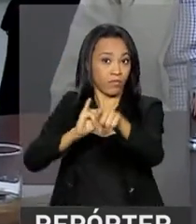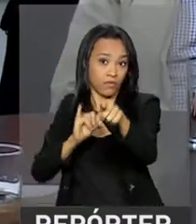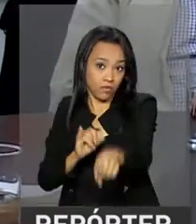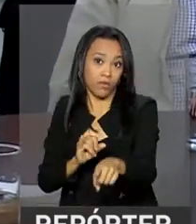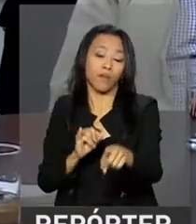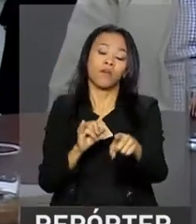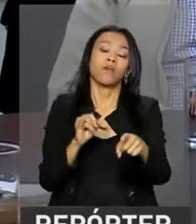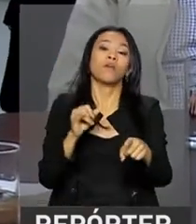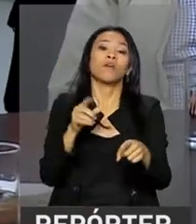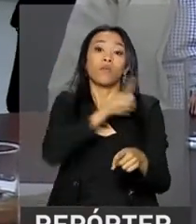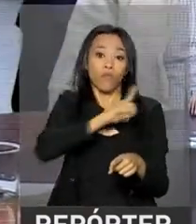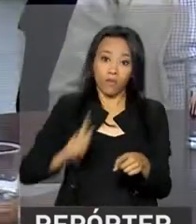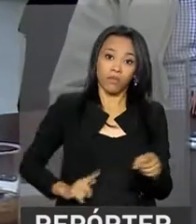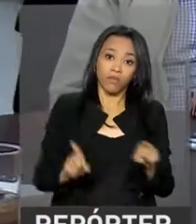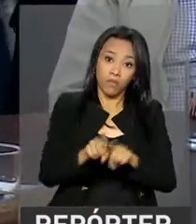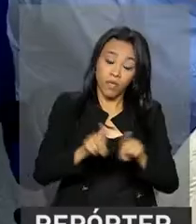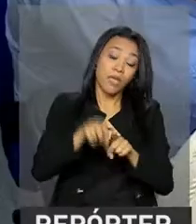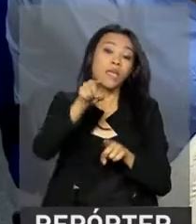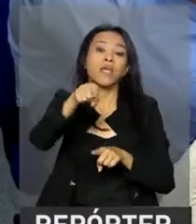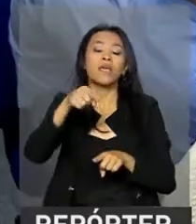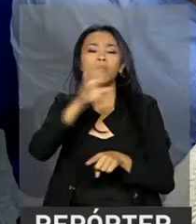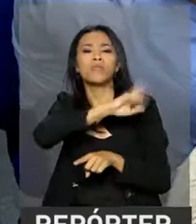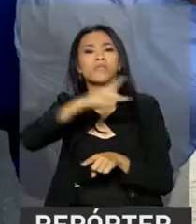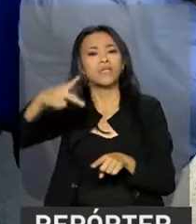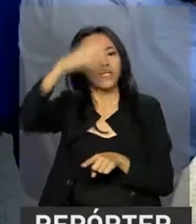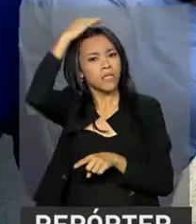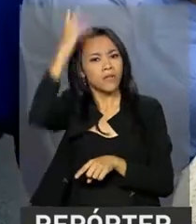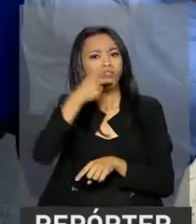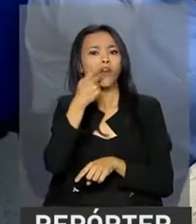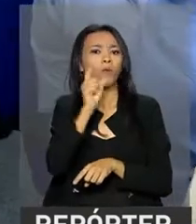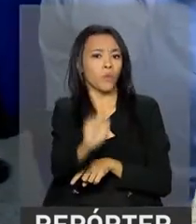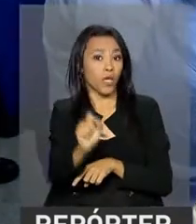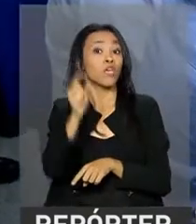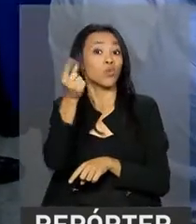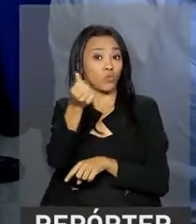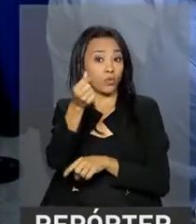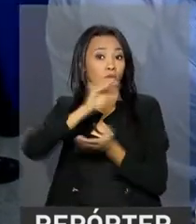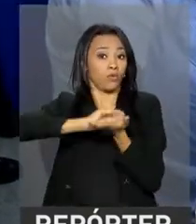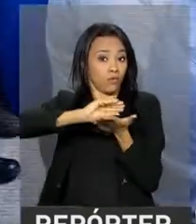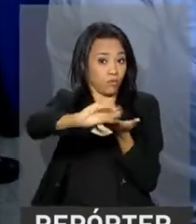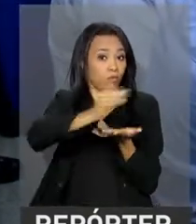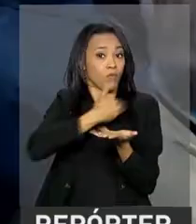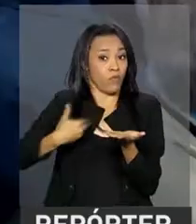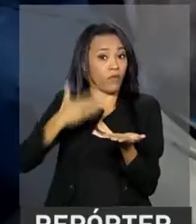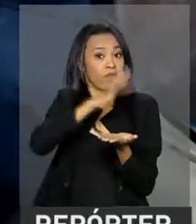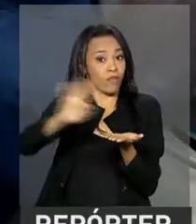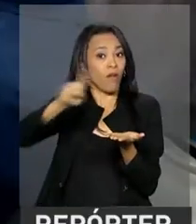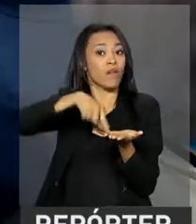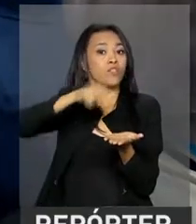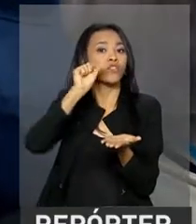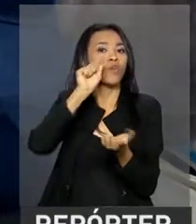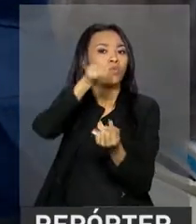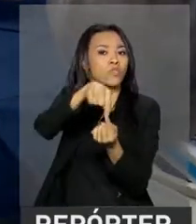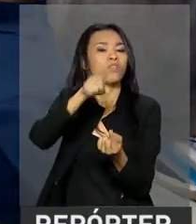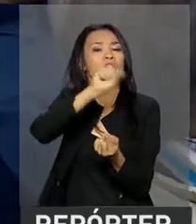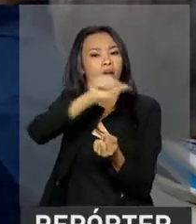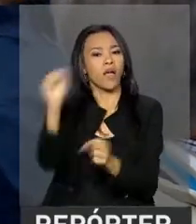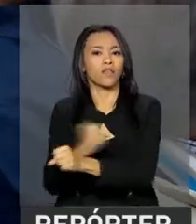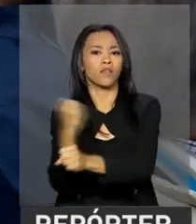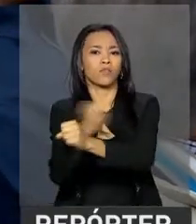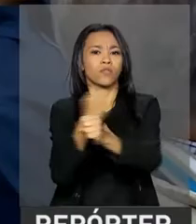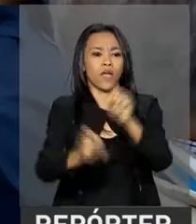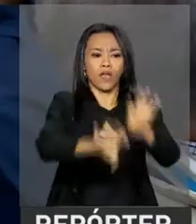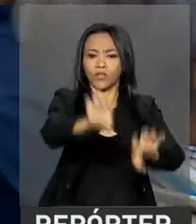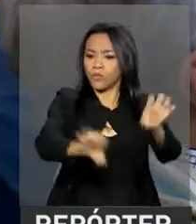segundo o presidente michel temer os recursos do governo federal vão ser destinados para a reconstrução da infraestrutura das